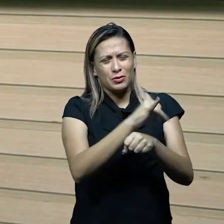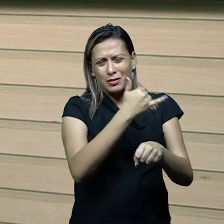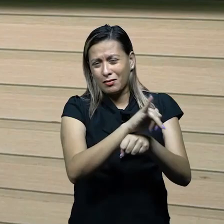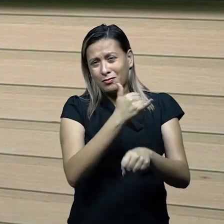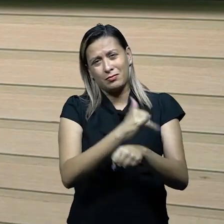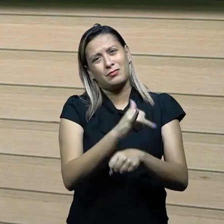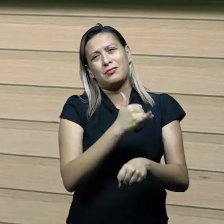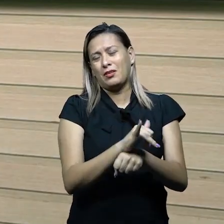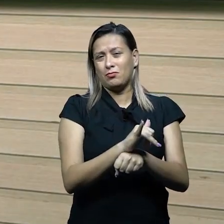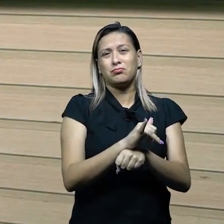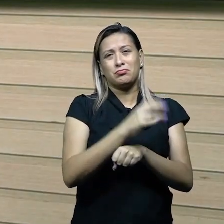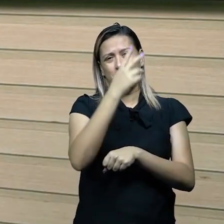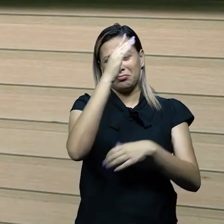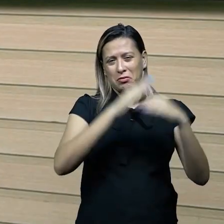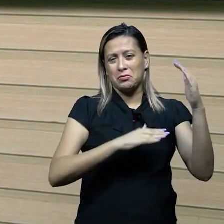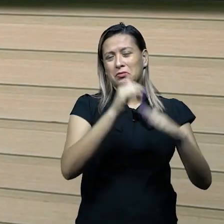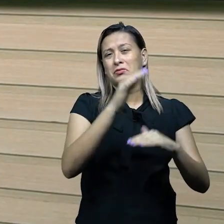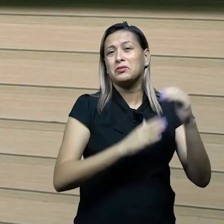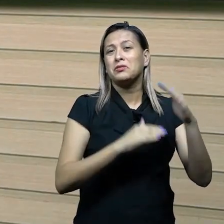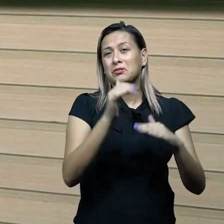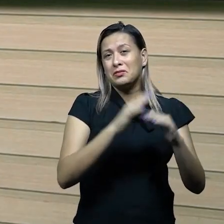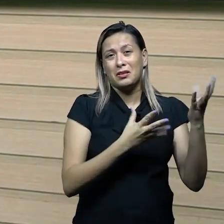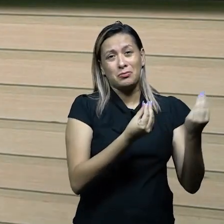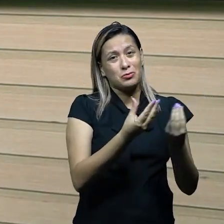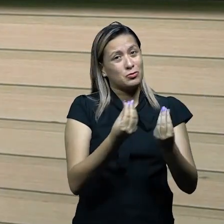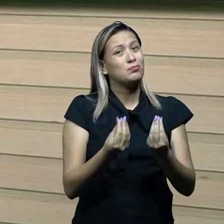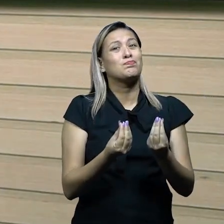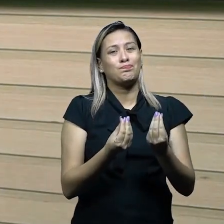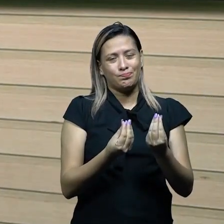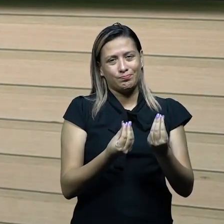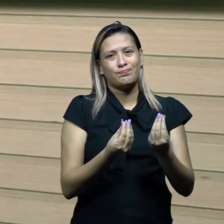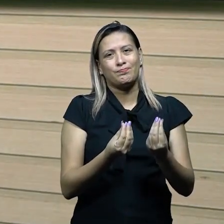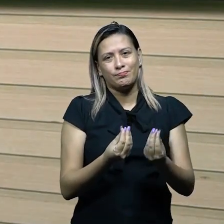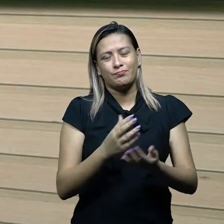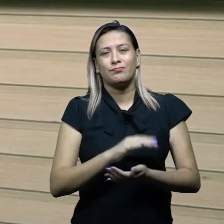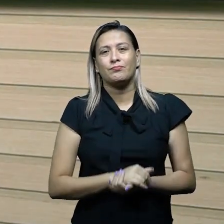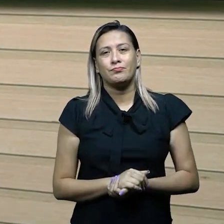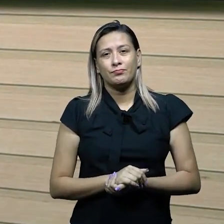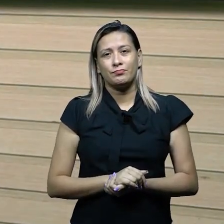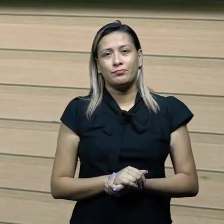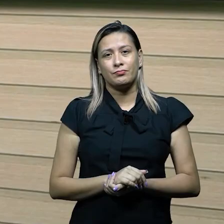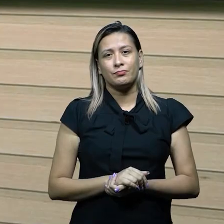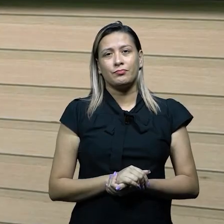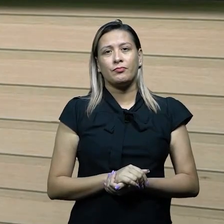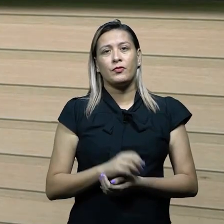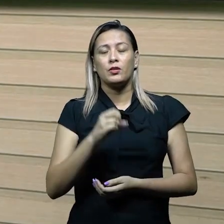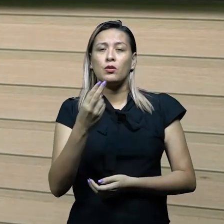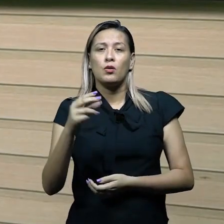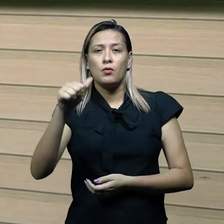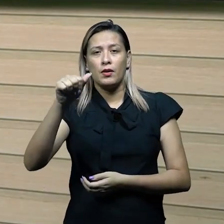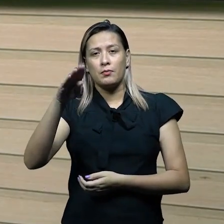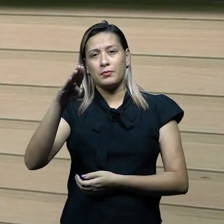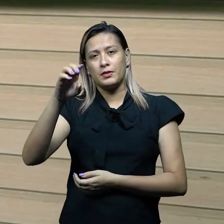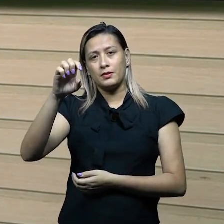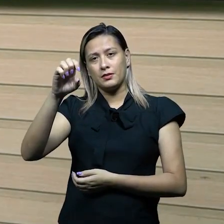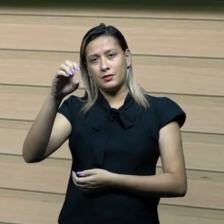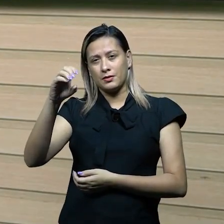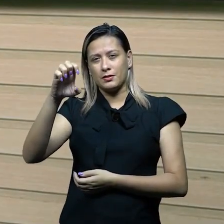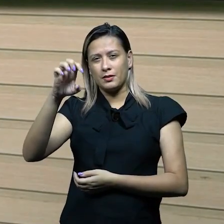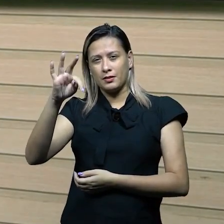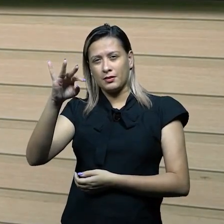dos empregados. É isso hoje que está levando o número de demissões. Então o empregado ele falta muito, ele se ausenta muito. Lembrando,